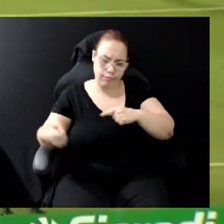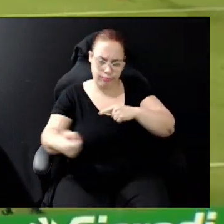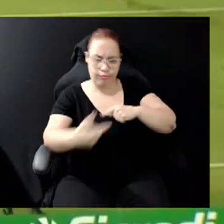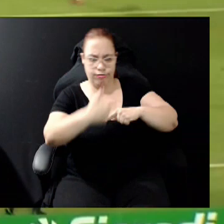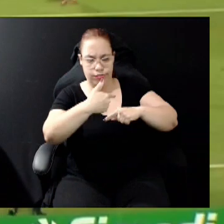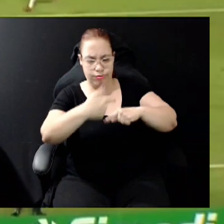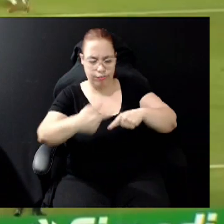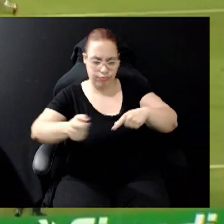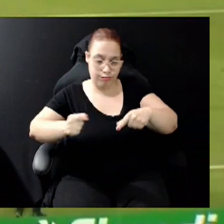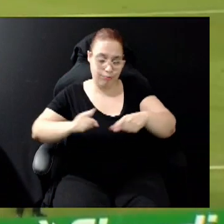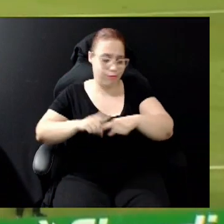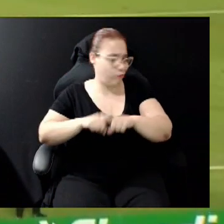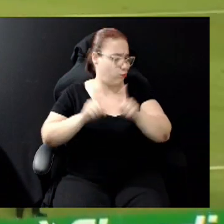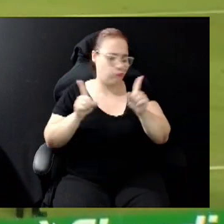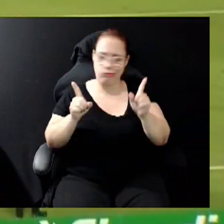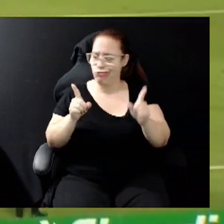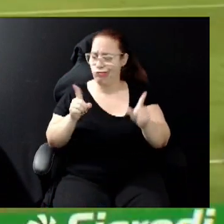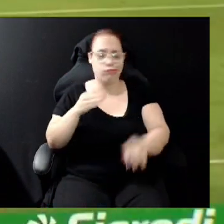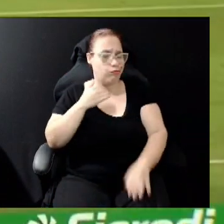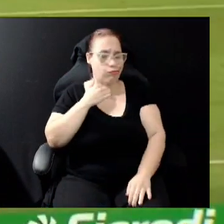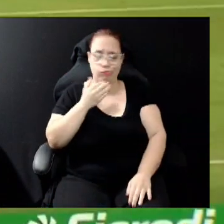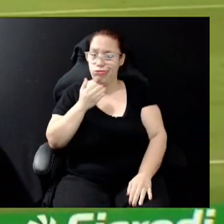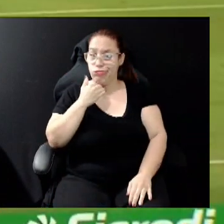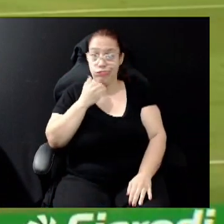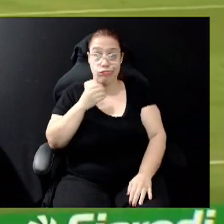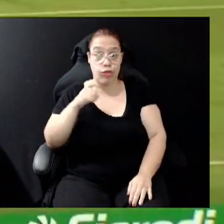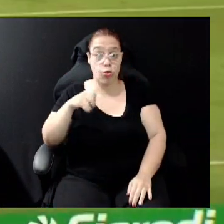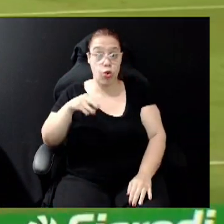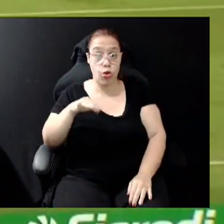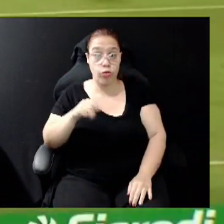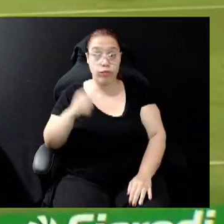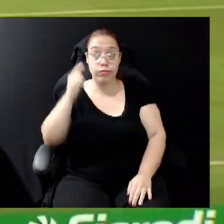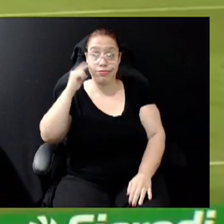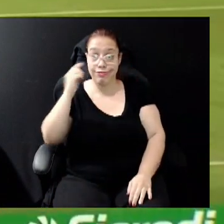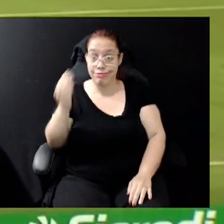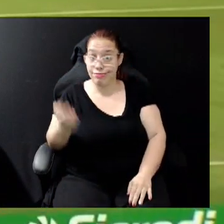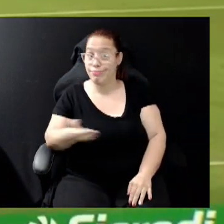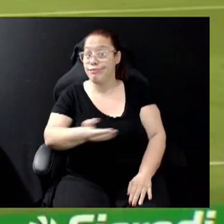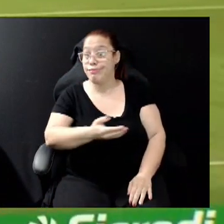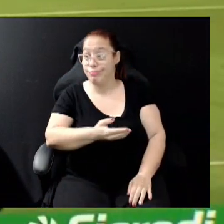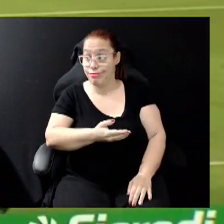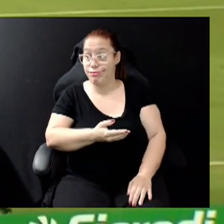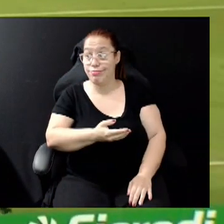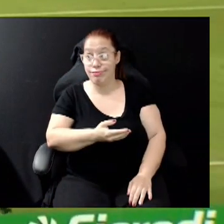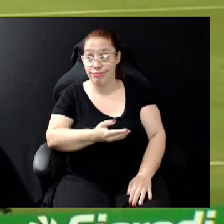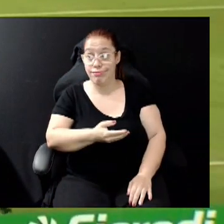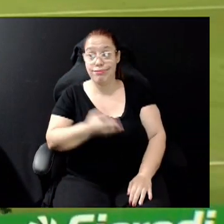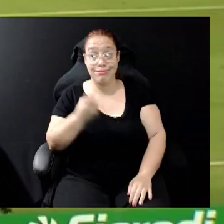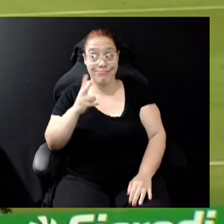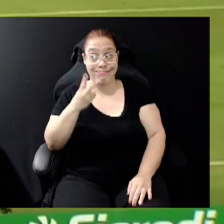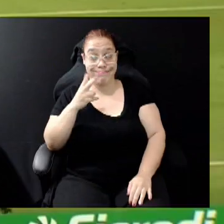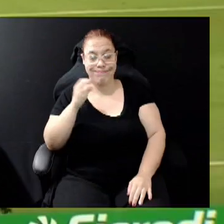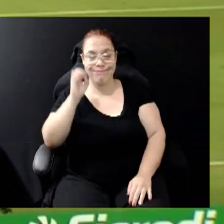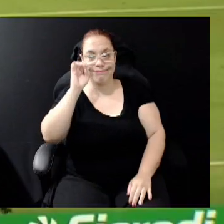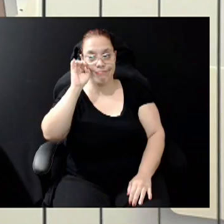não teve jeito. No Morumbi, São Paulo 1, Ponte Preta 2.